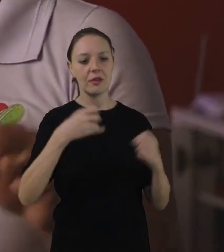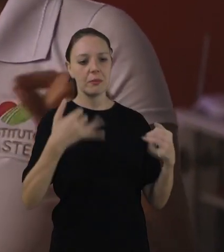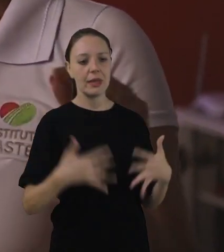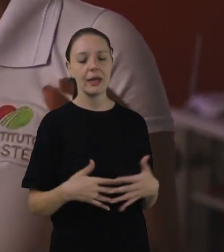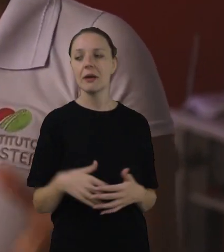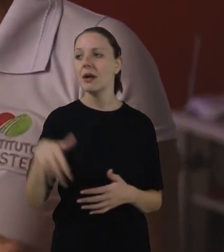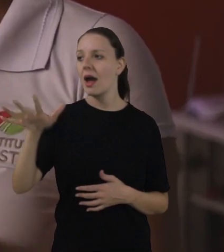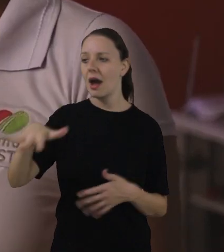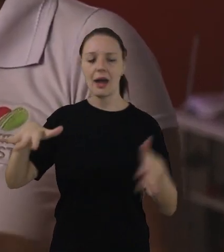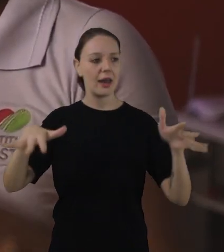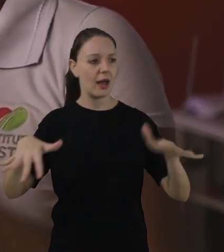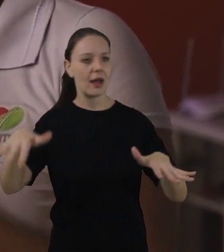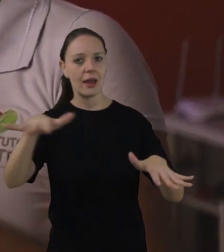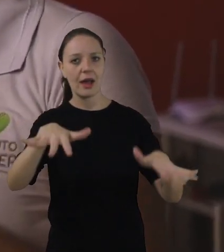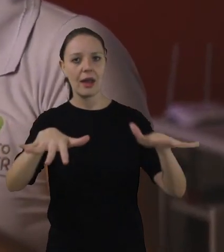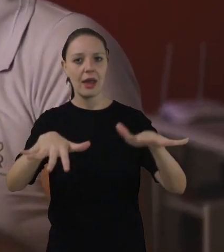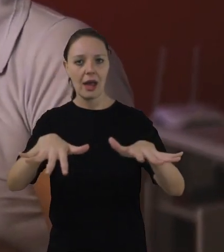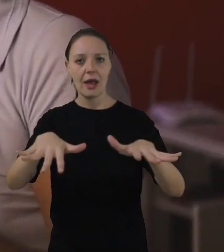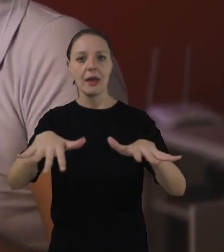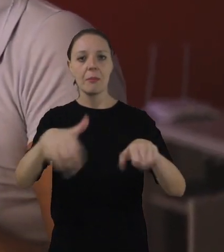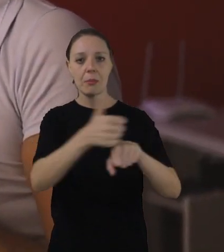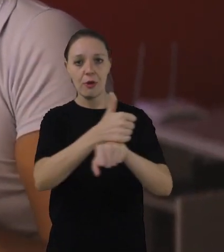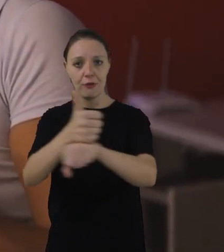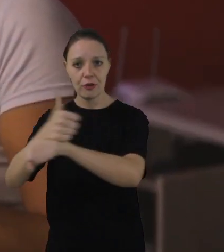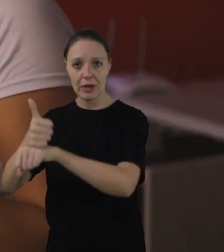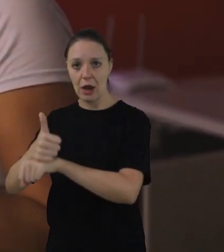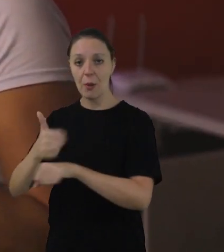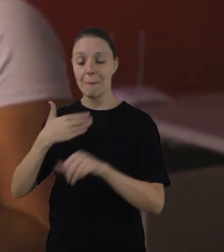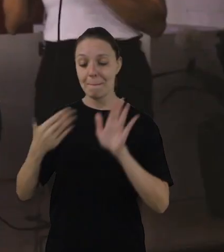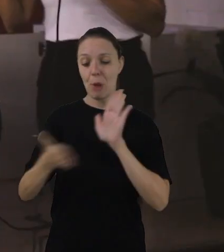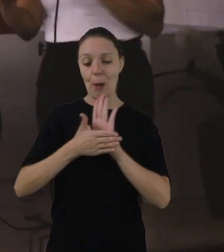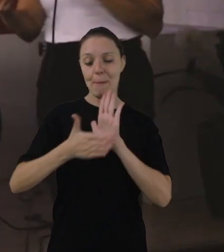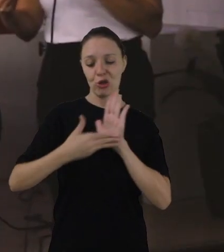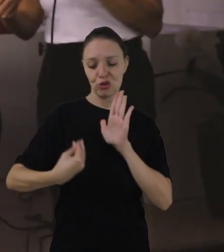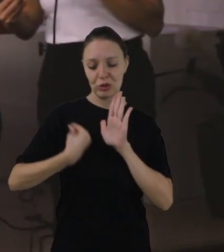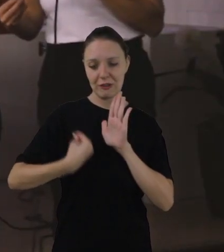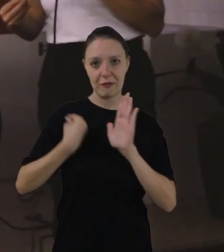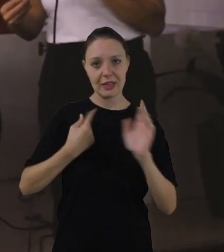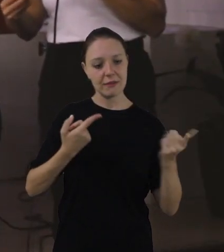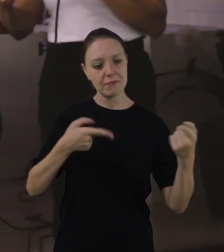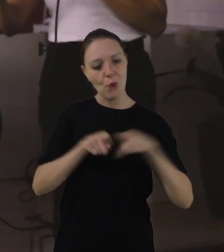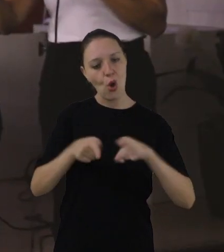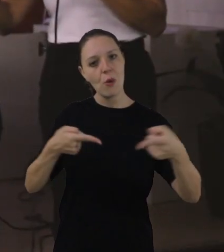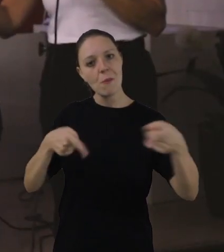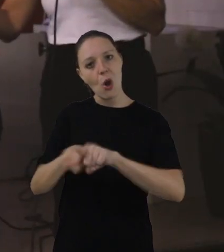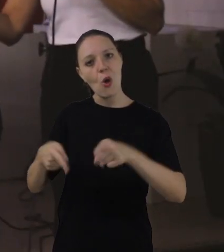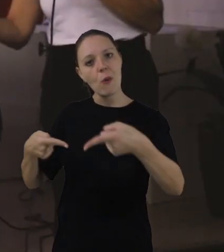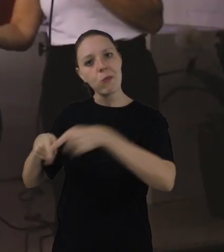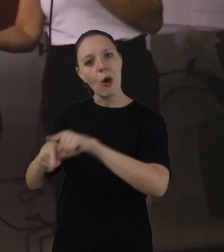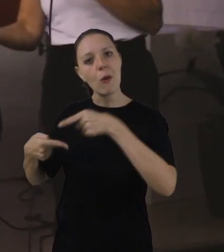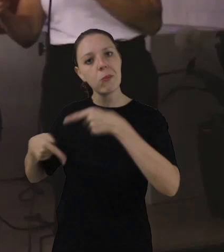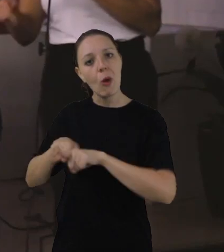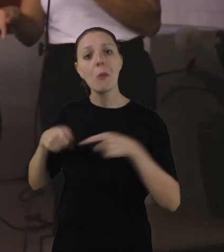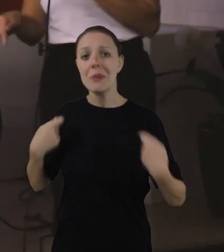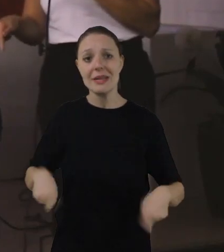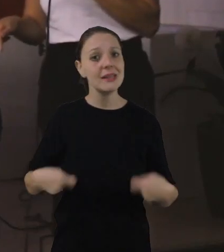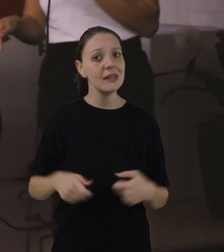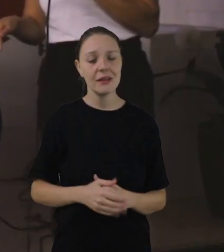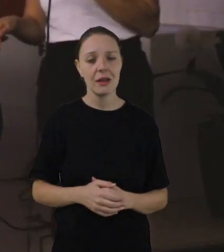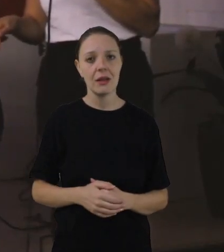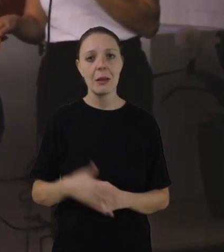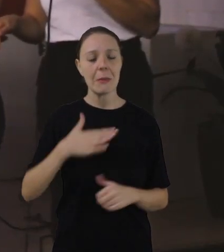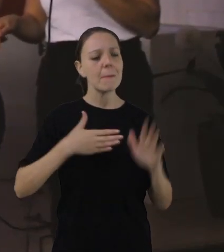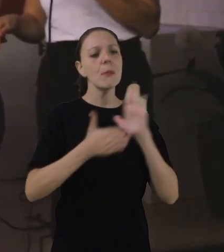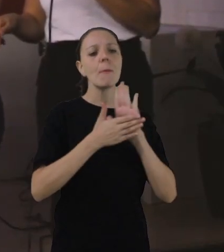gente faz o nosso propósito de vida. Qual é o nosso propósito? O que a gente quer transformar a partir do